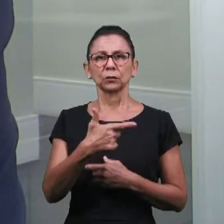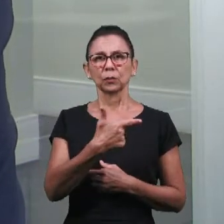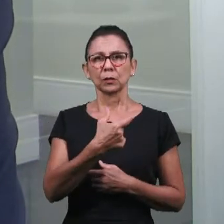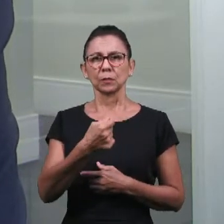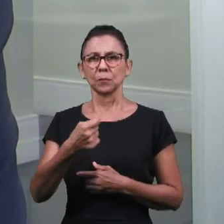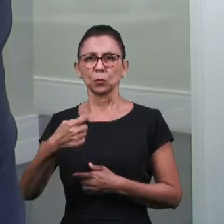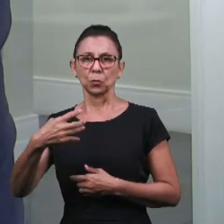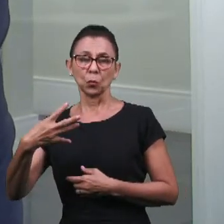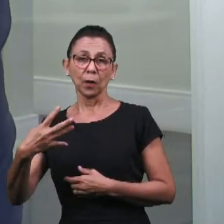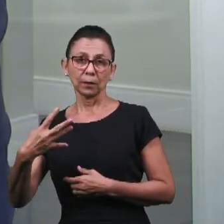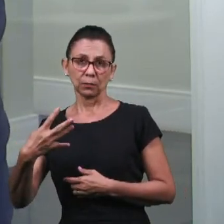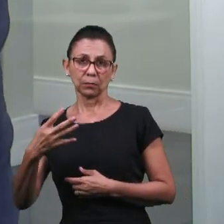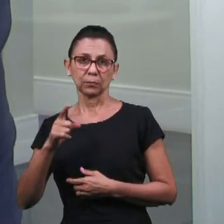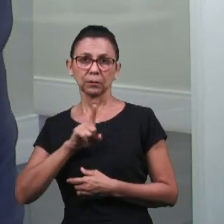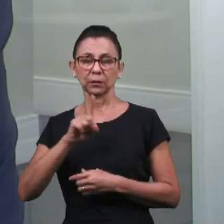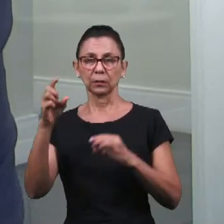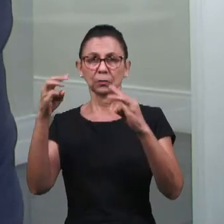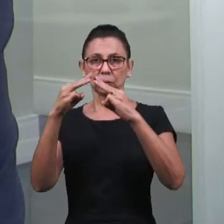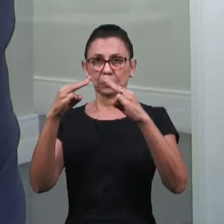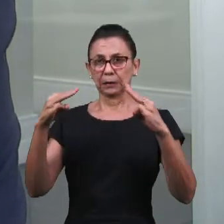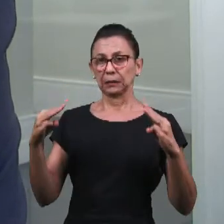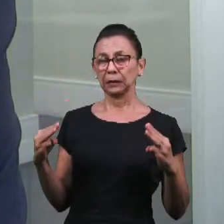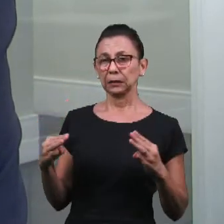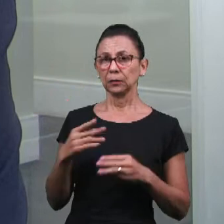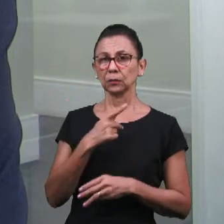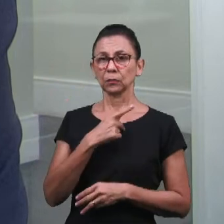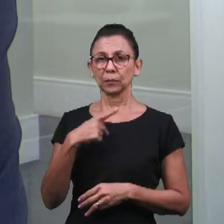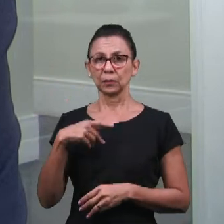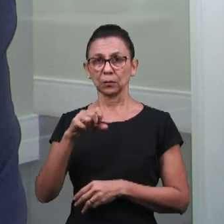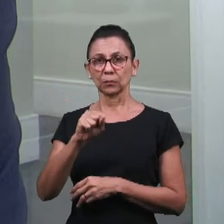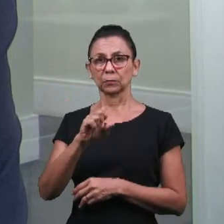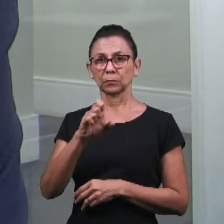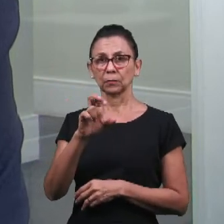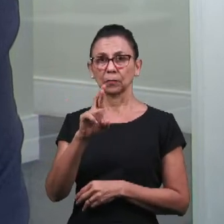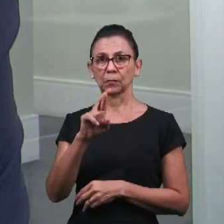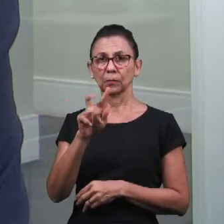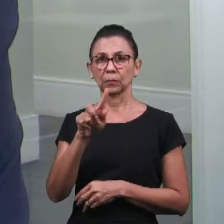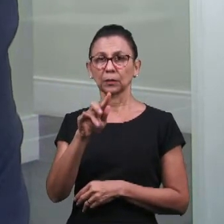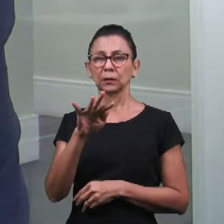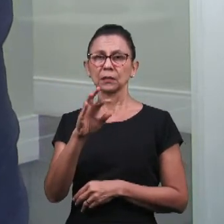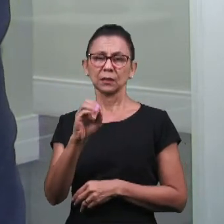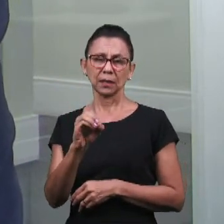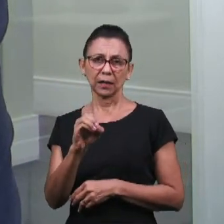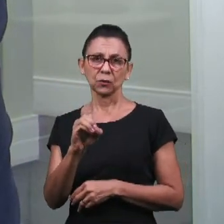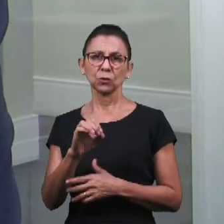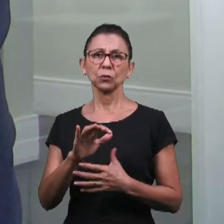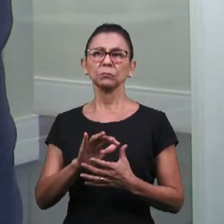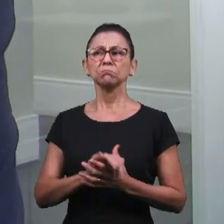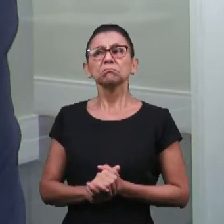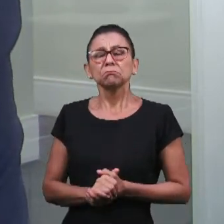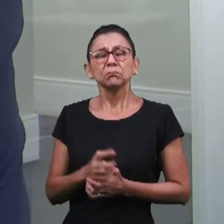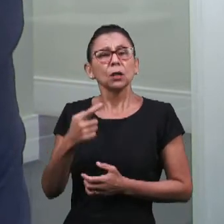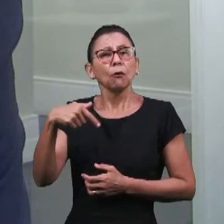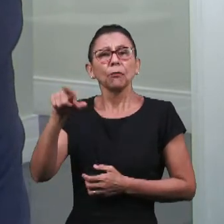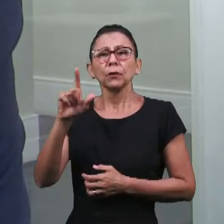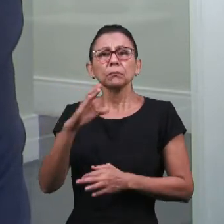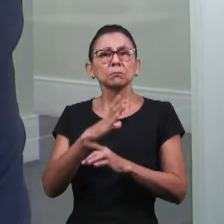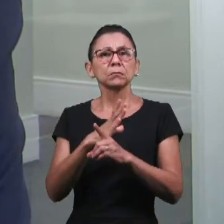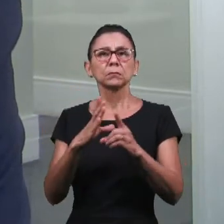Sérgio Souza, ele estava lá em Barro Vermelho, e eu fui para o Manaim, assim, para a vigília, né?